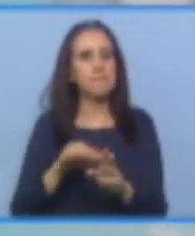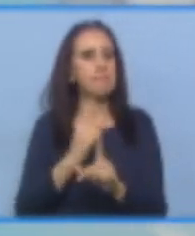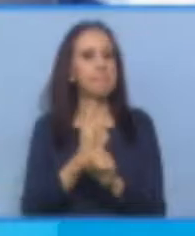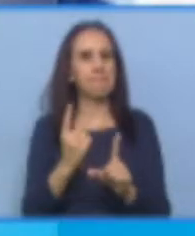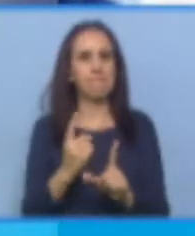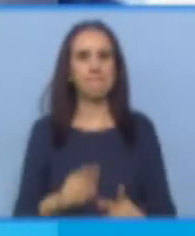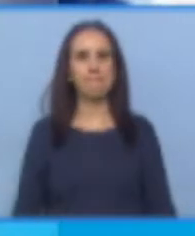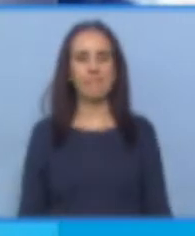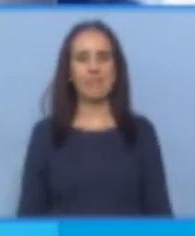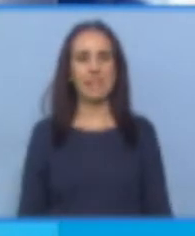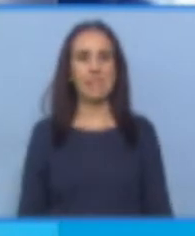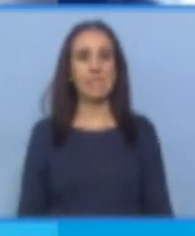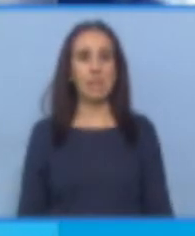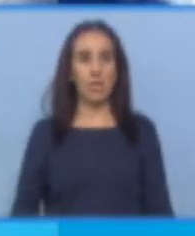Nós soubemos já em